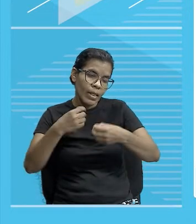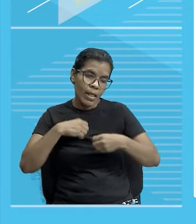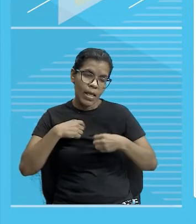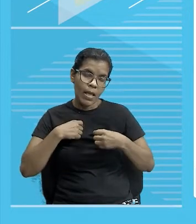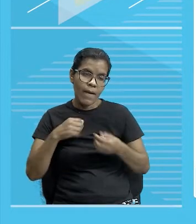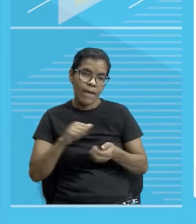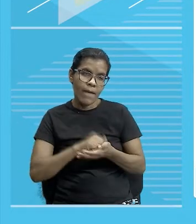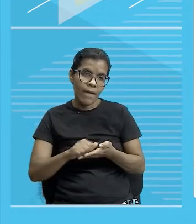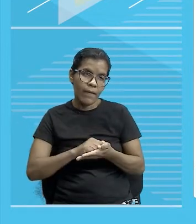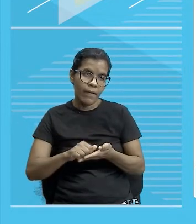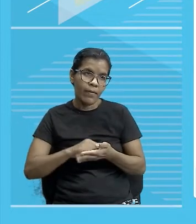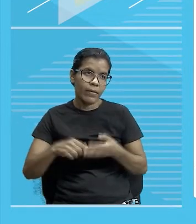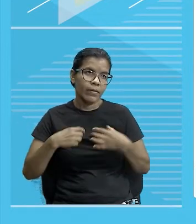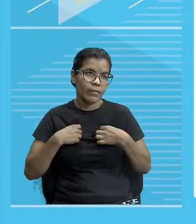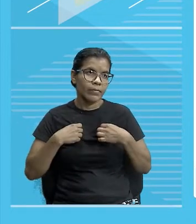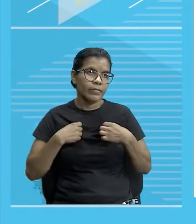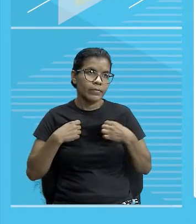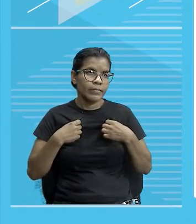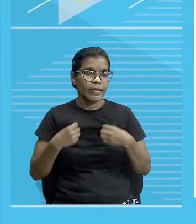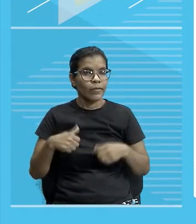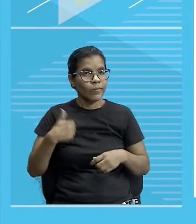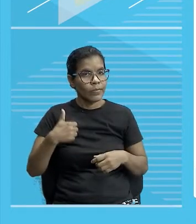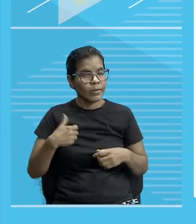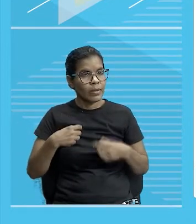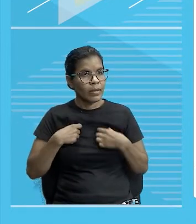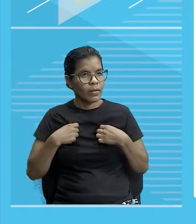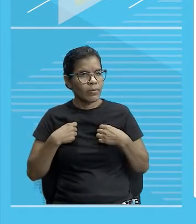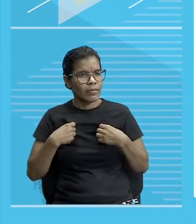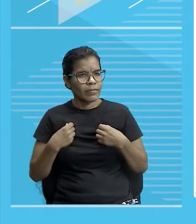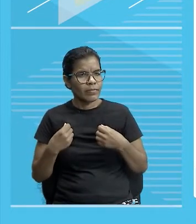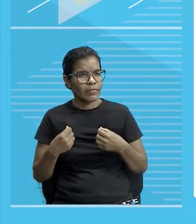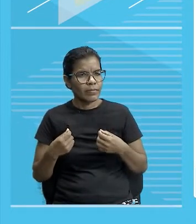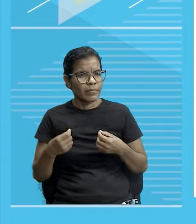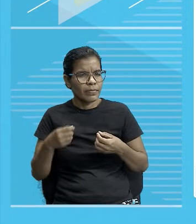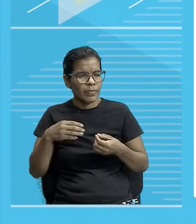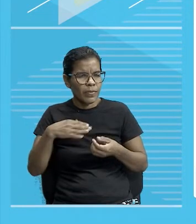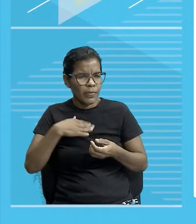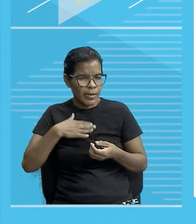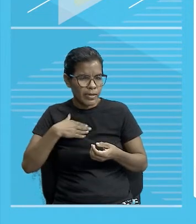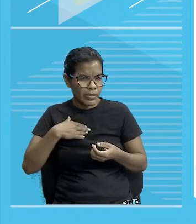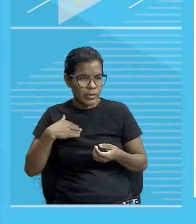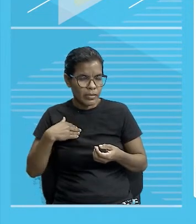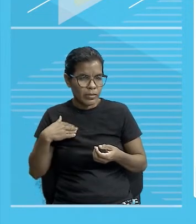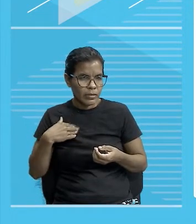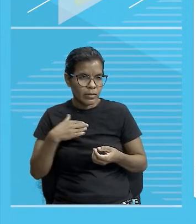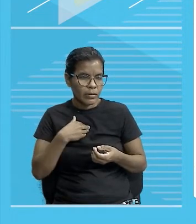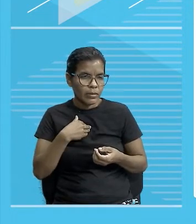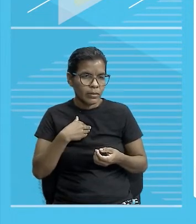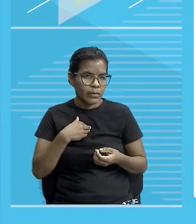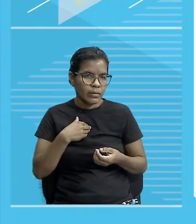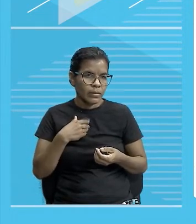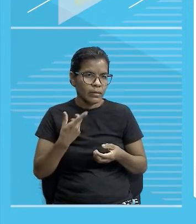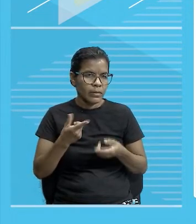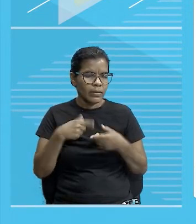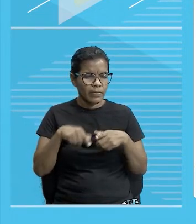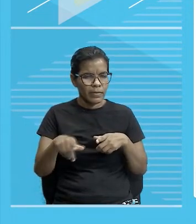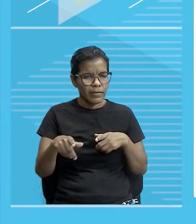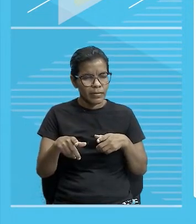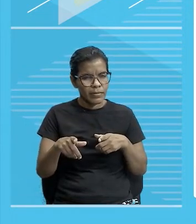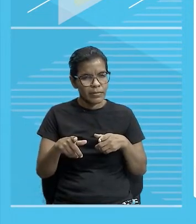uma das minhas roupas ficaram manchadas e eu chego para ali de 9 e digo a Lindinalva